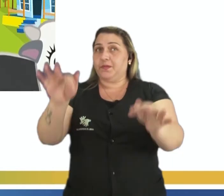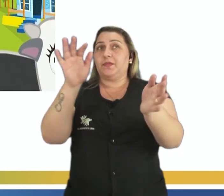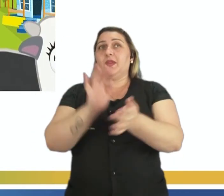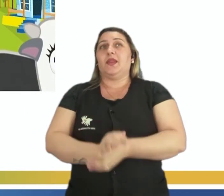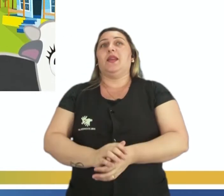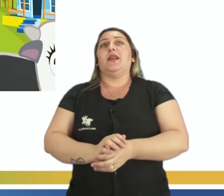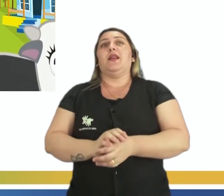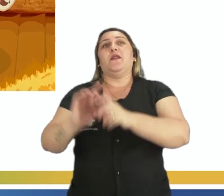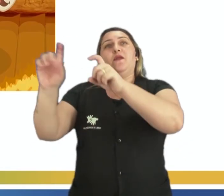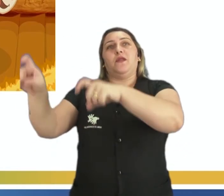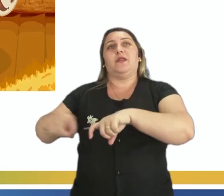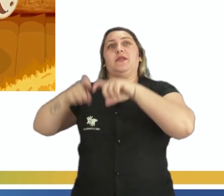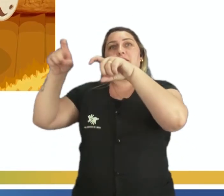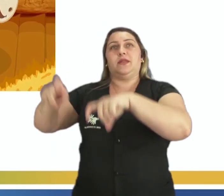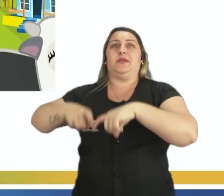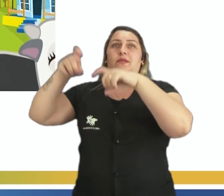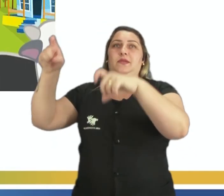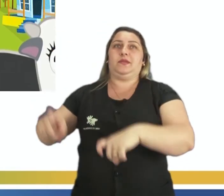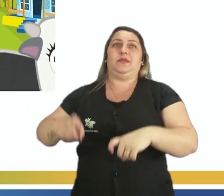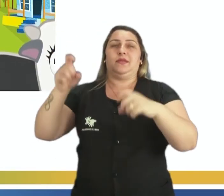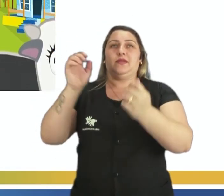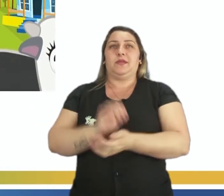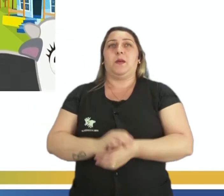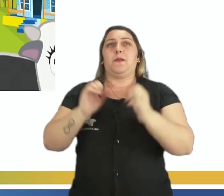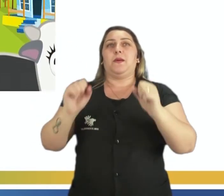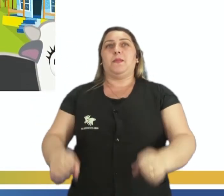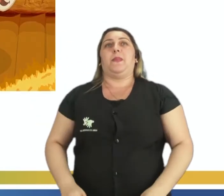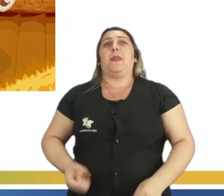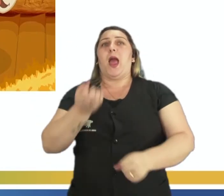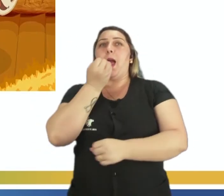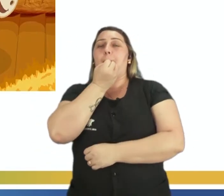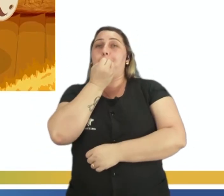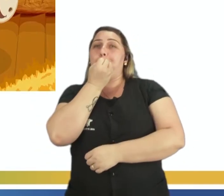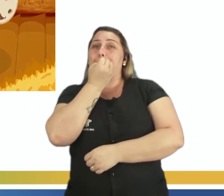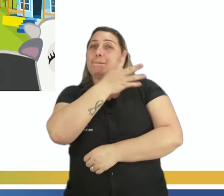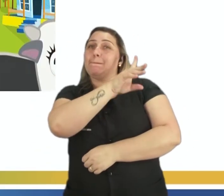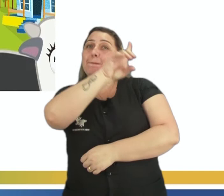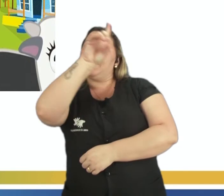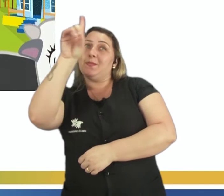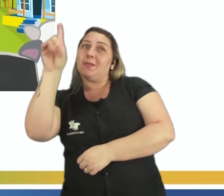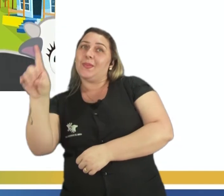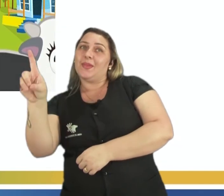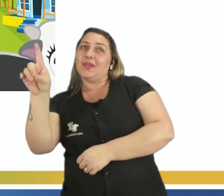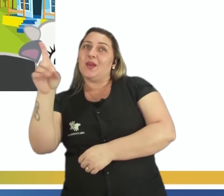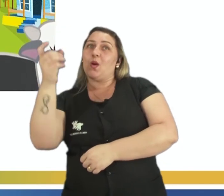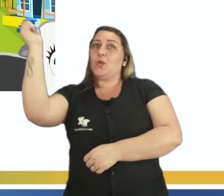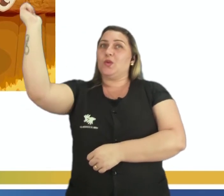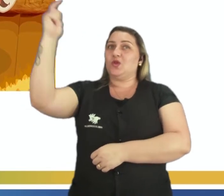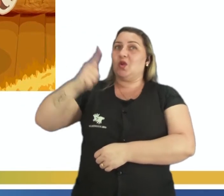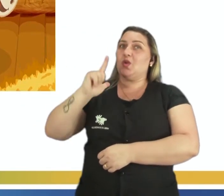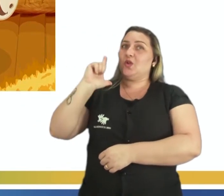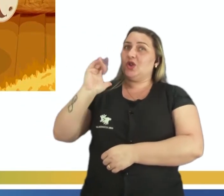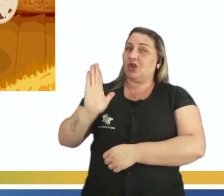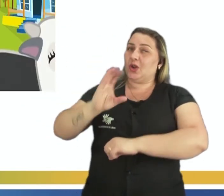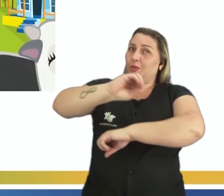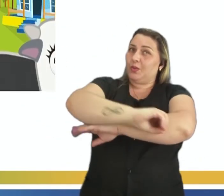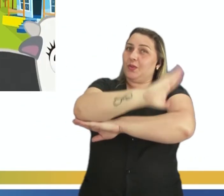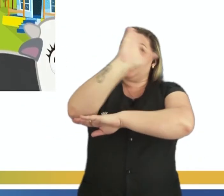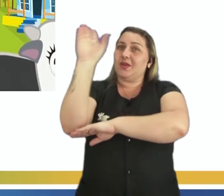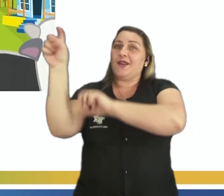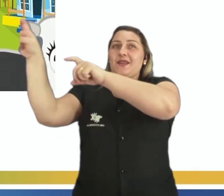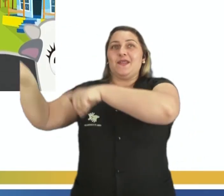a fazendinha do Mundo Bita, você também pode cantar. Diz assim: bom dia, o sol já nasceu lá